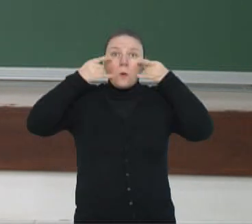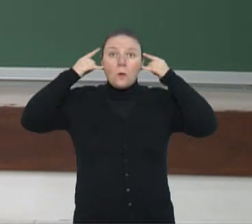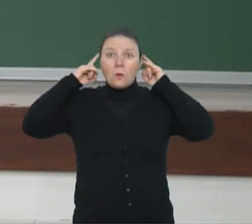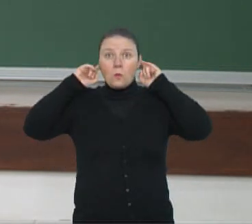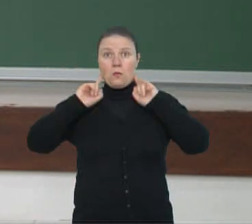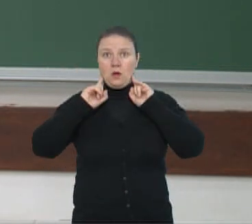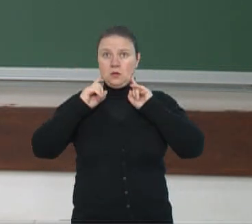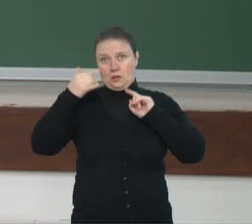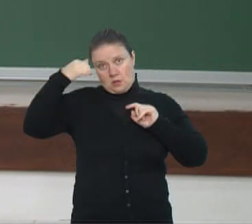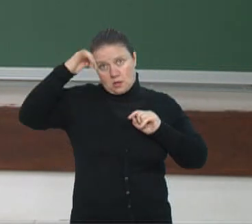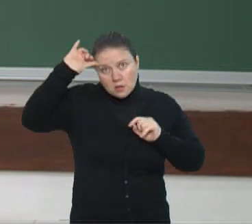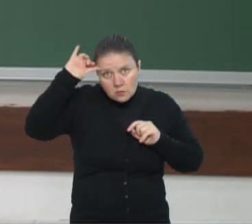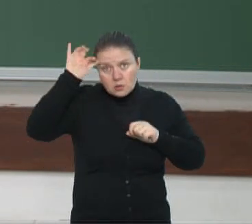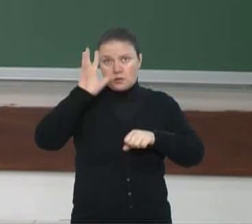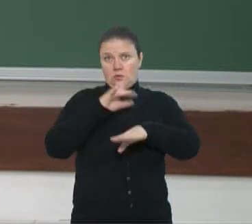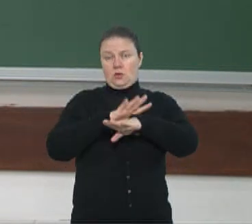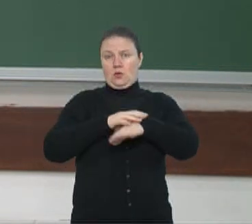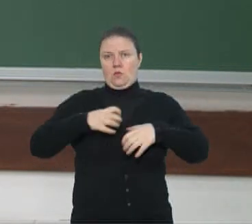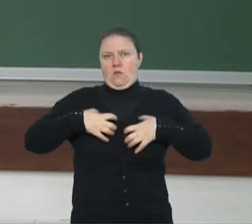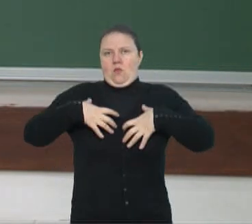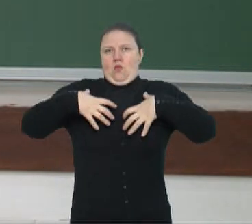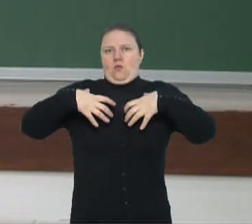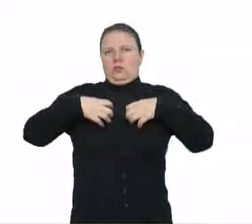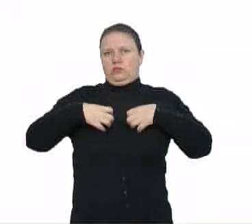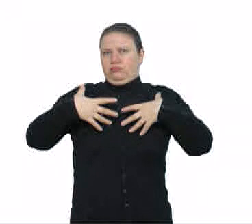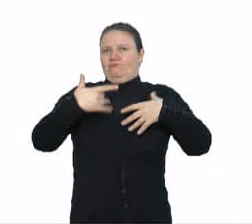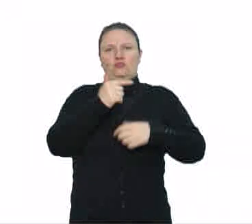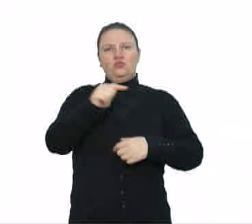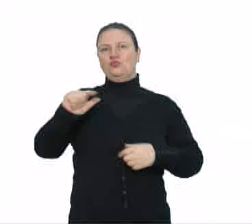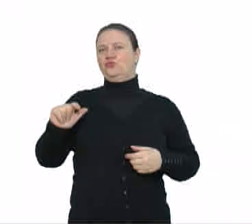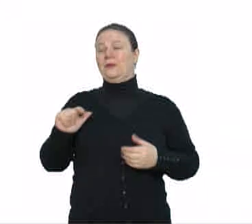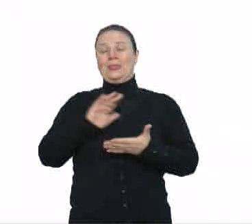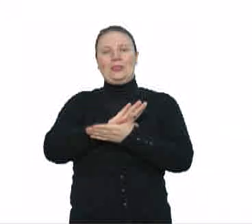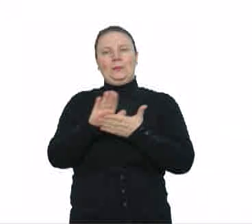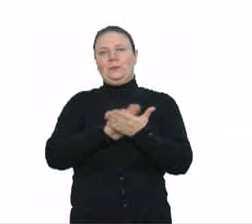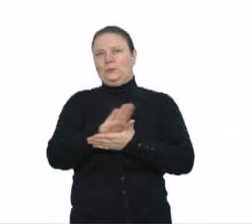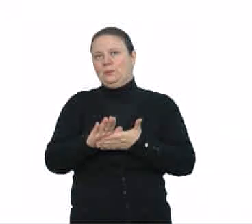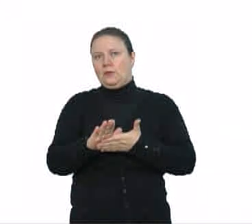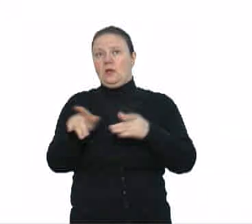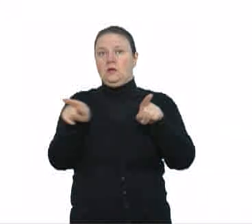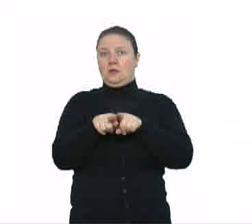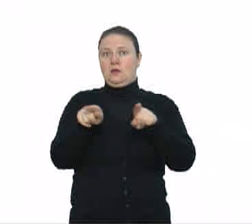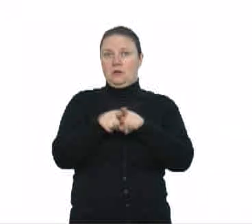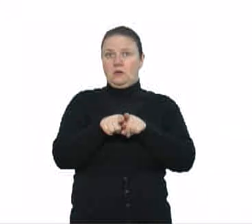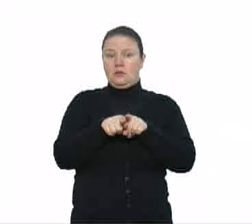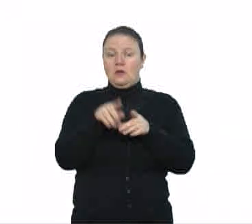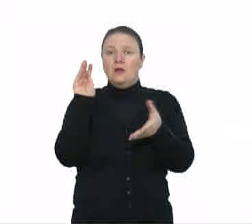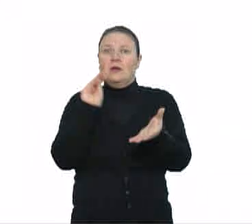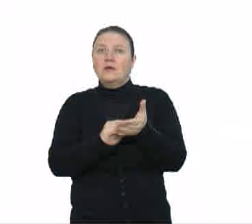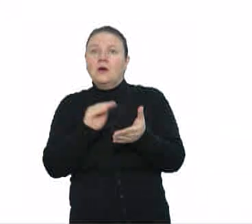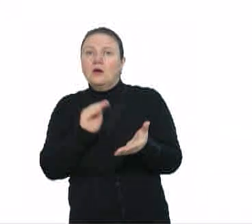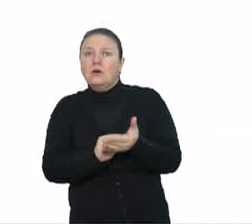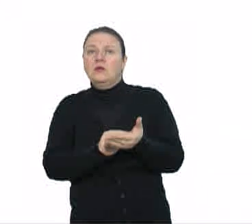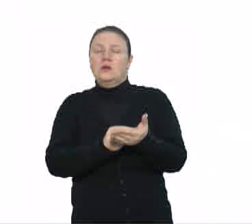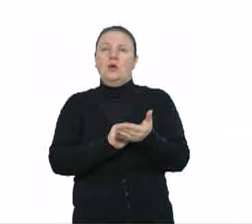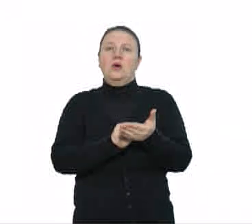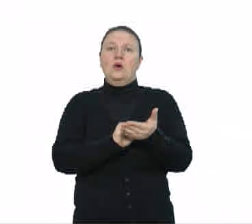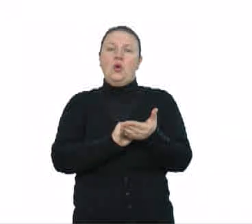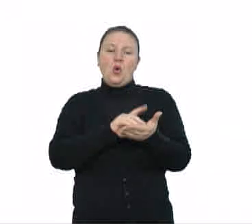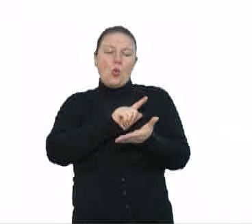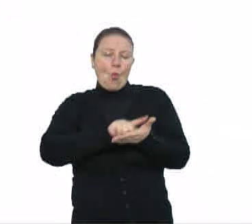a propagação de doenças respiratórias. Além disso, faltava condições de higiene, banho,